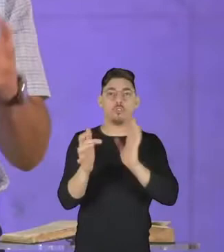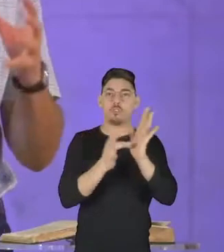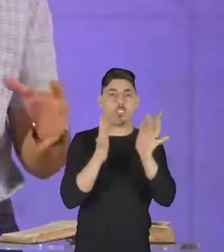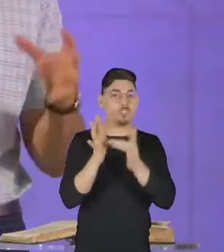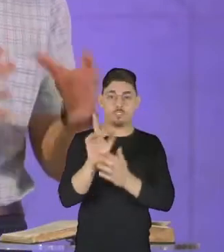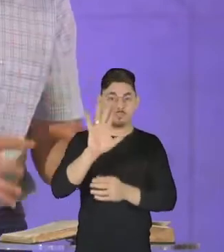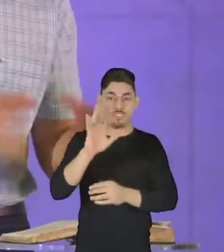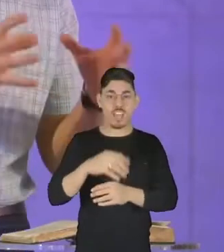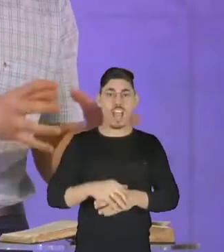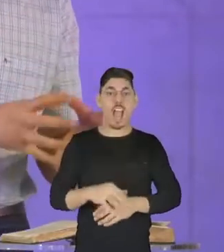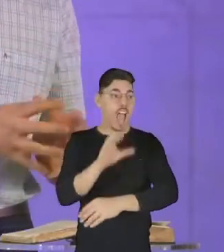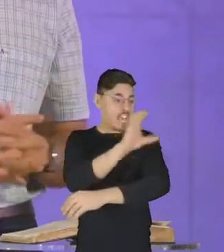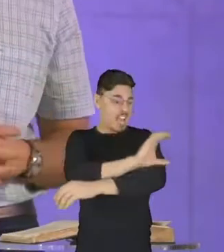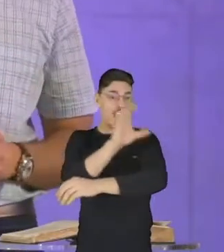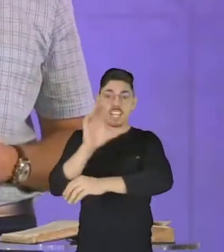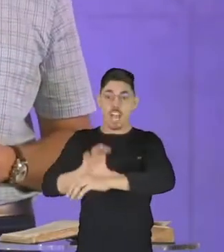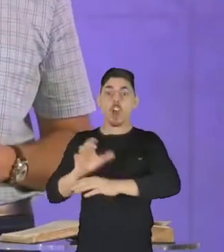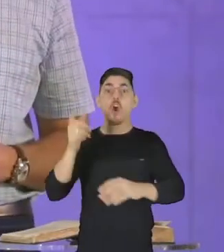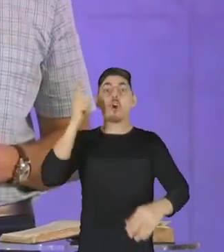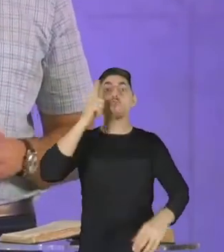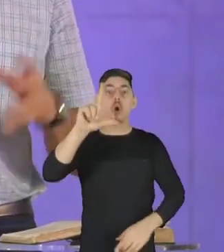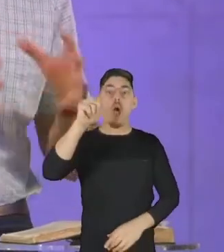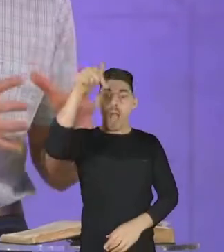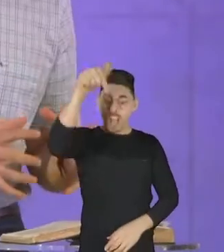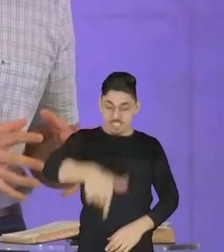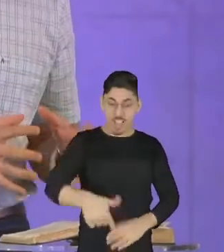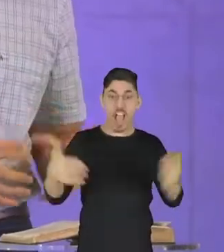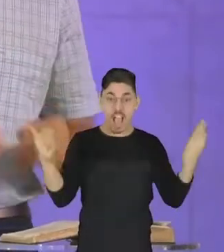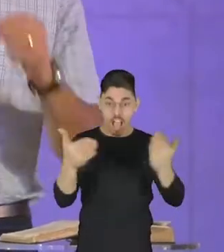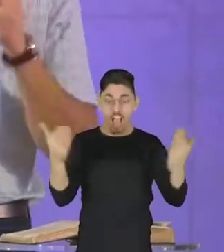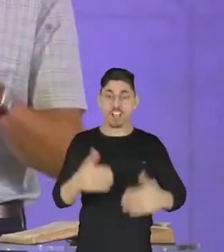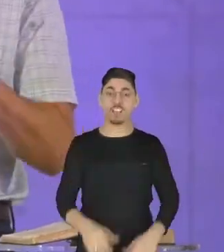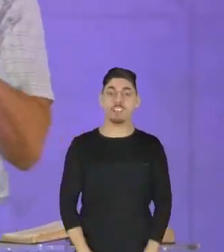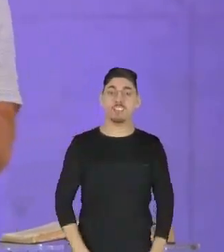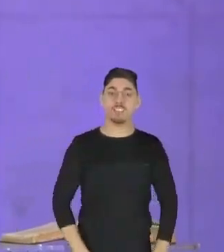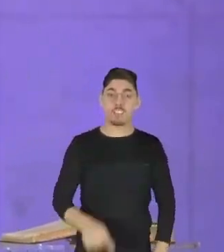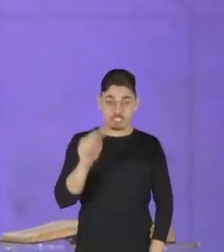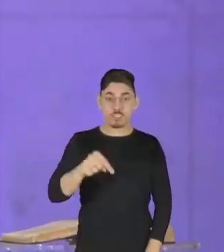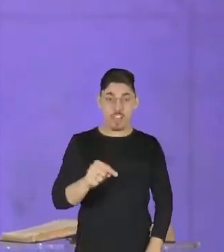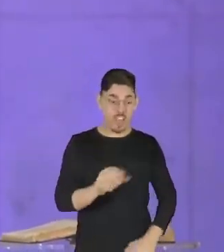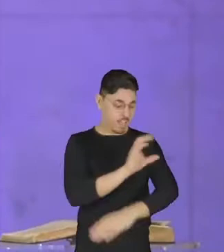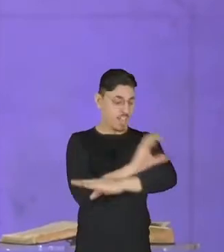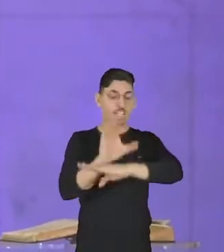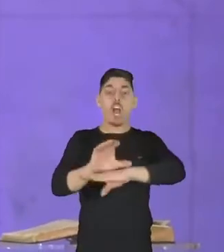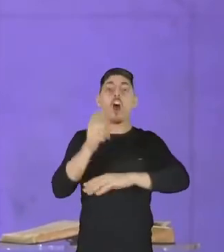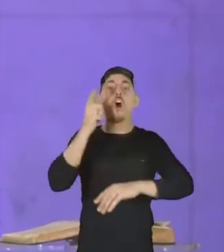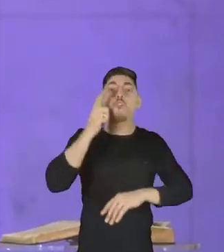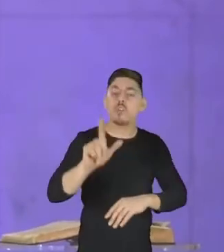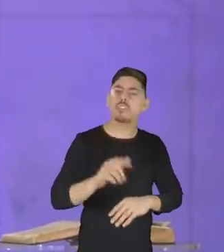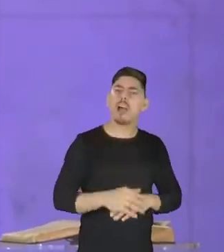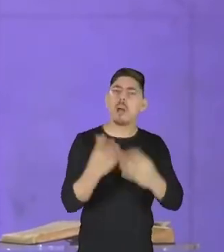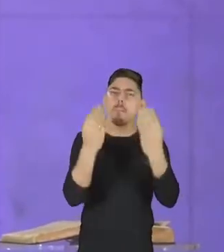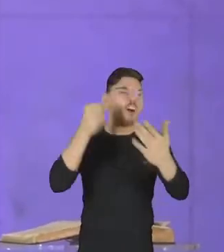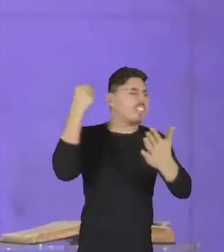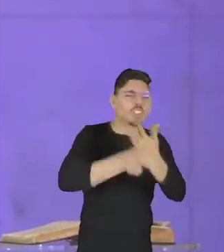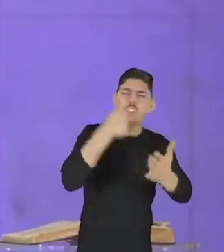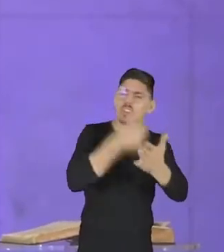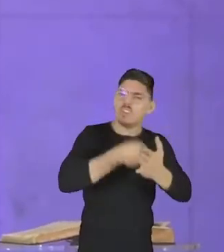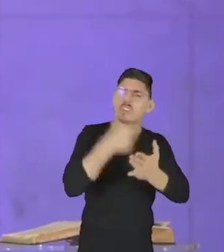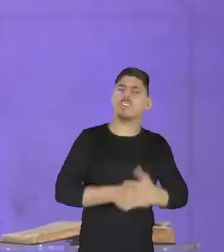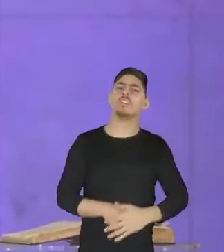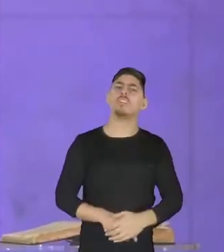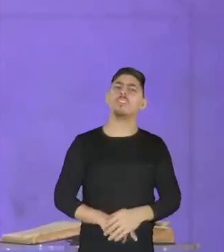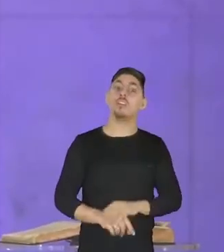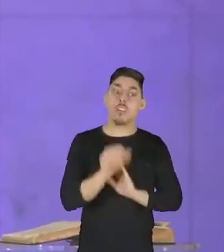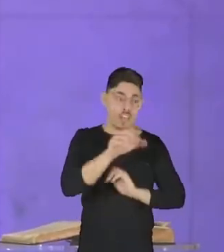Canaã, ela foi conquistada aqui e agora. Essa Canaã, ela foi conquistada com muita luta. Essa